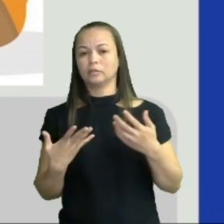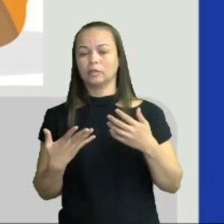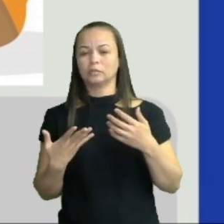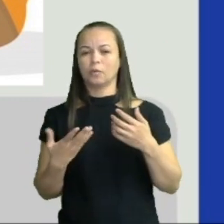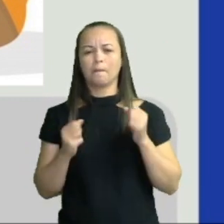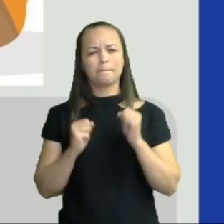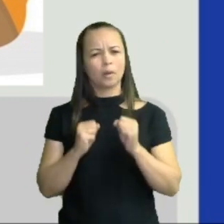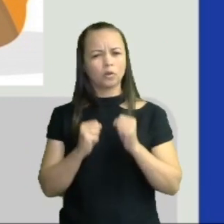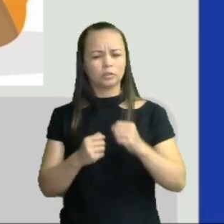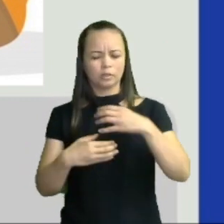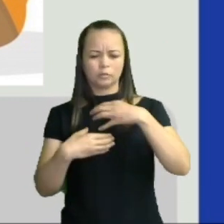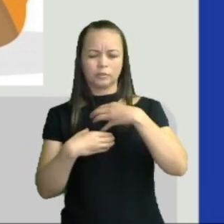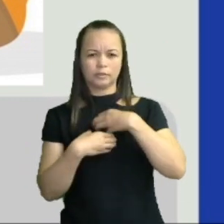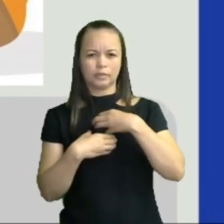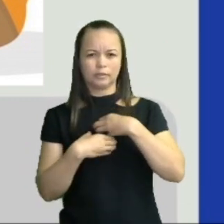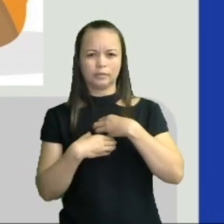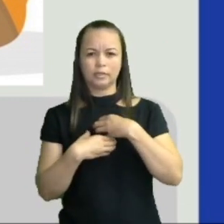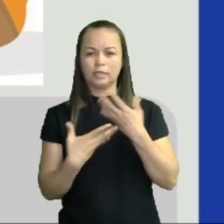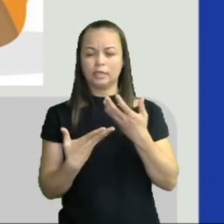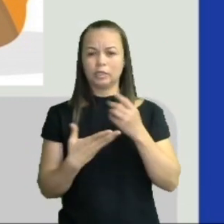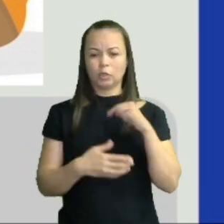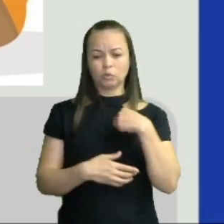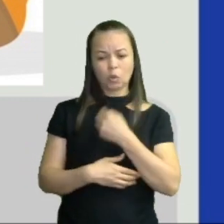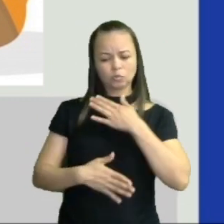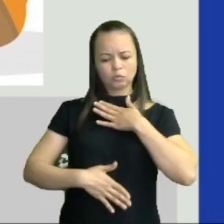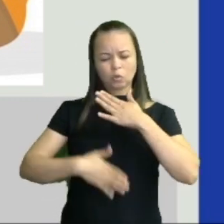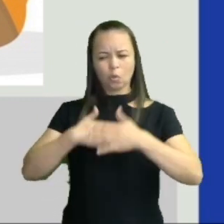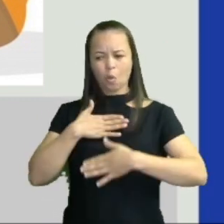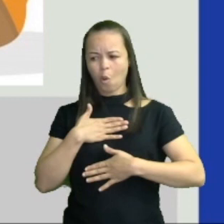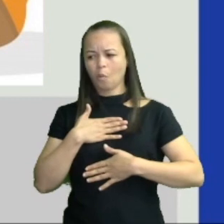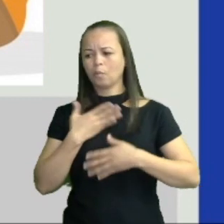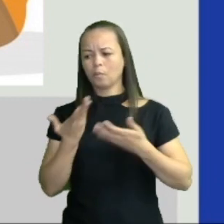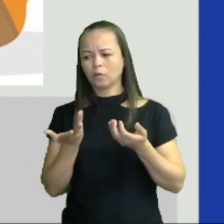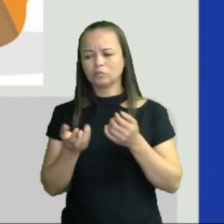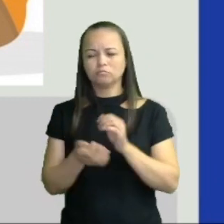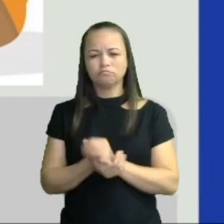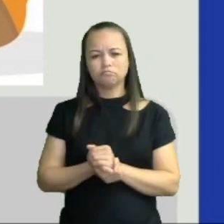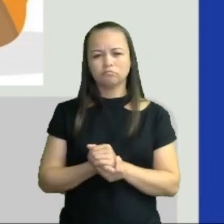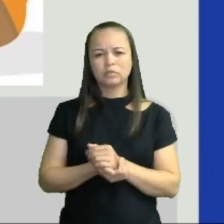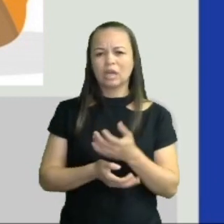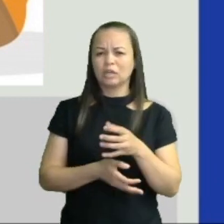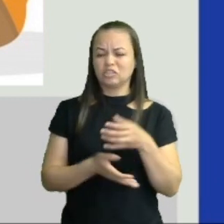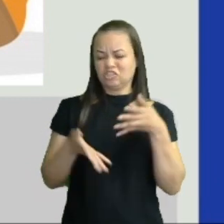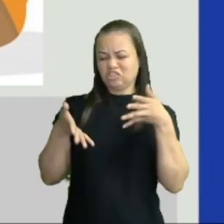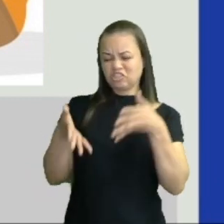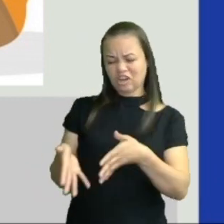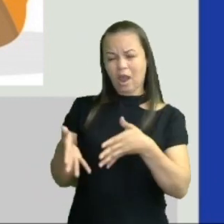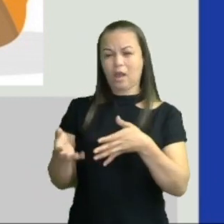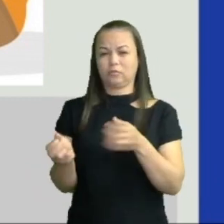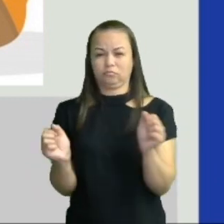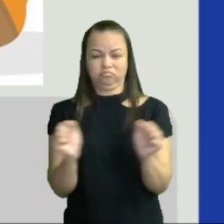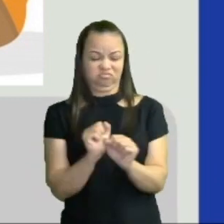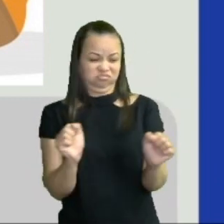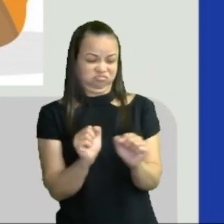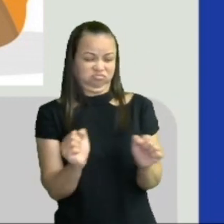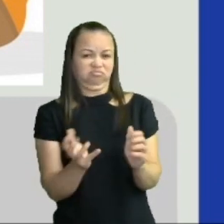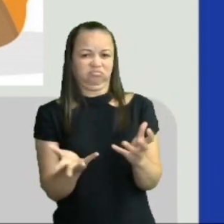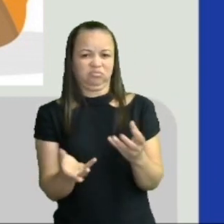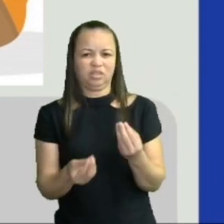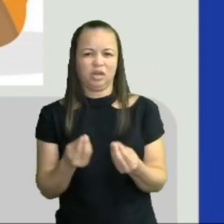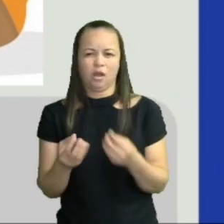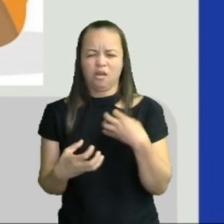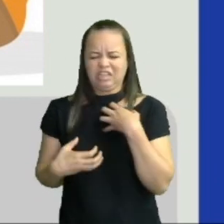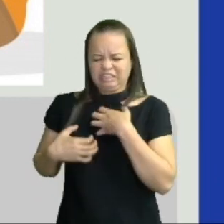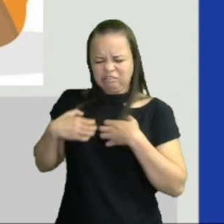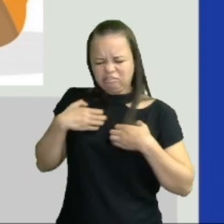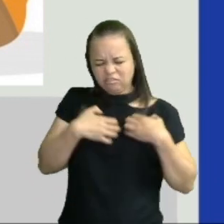podemos sentir e nosso corpo pode ficar assim. A gente pode se sentir chato, estressado,